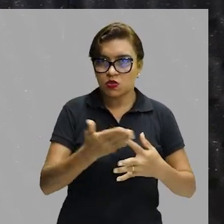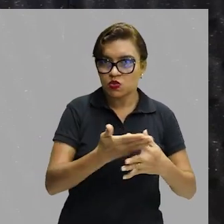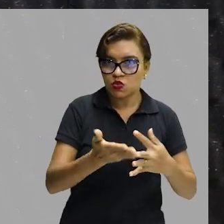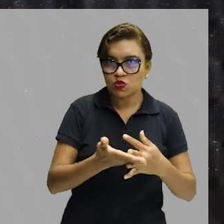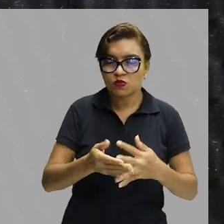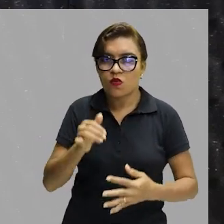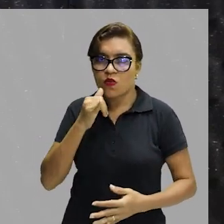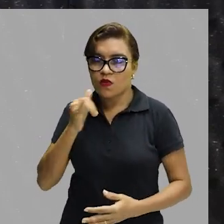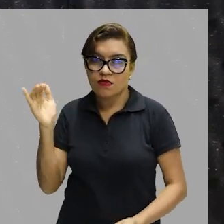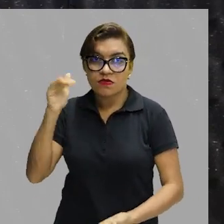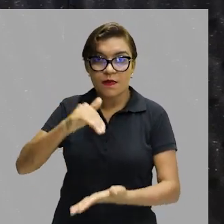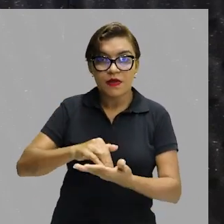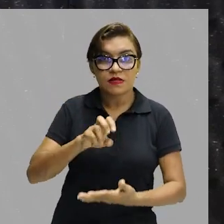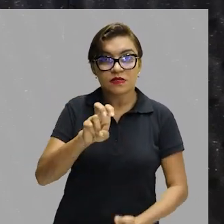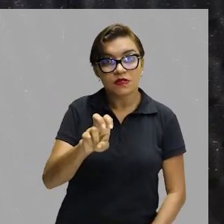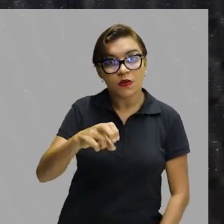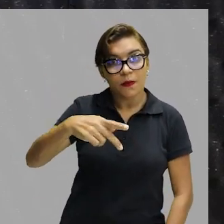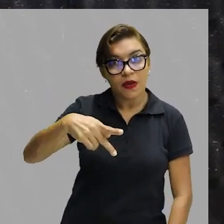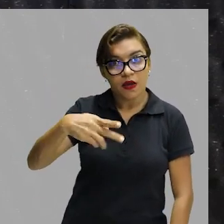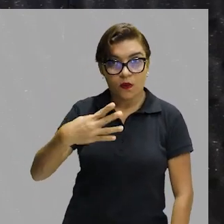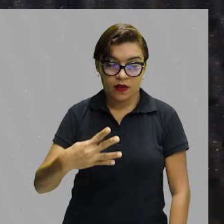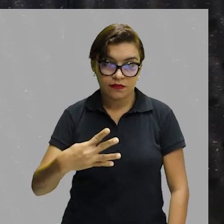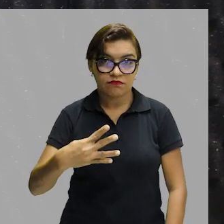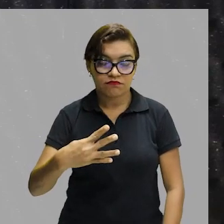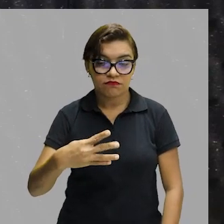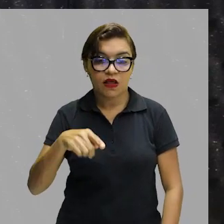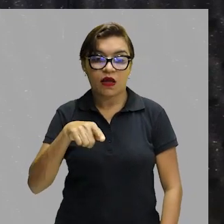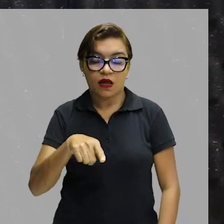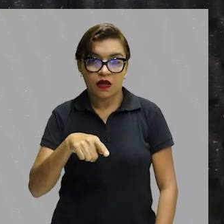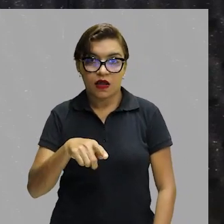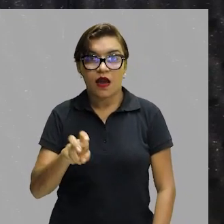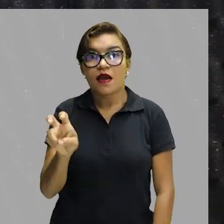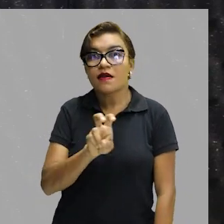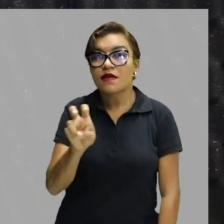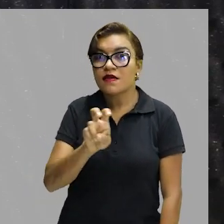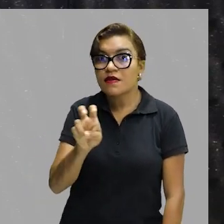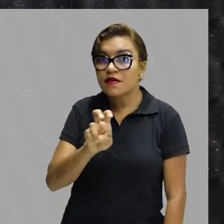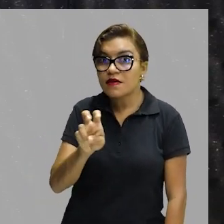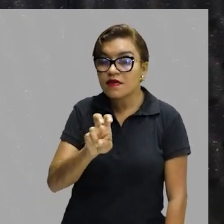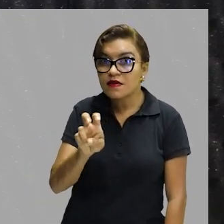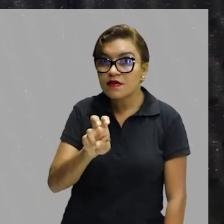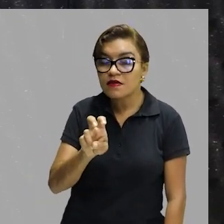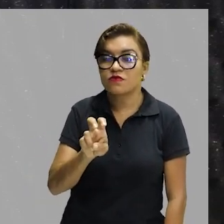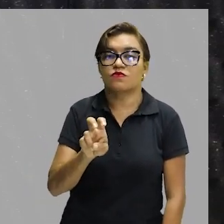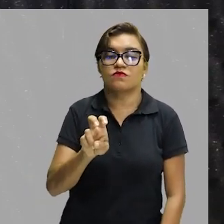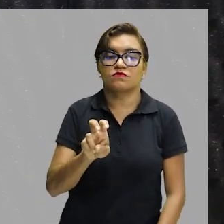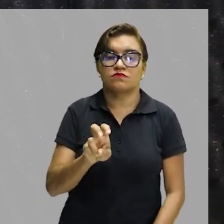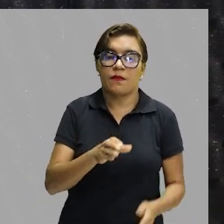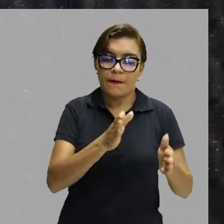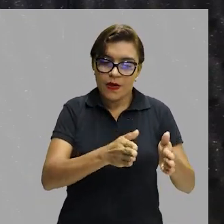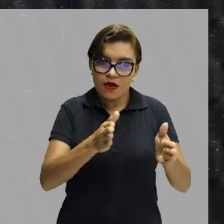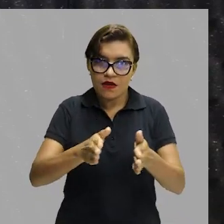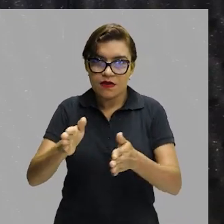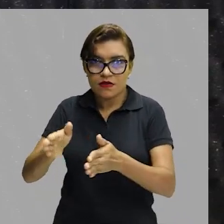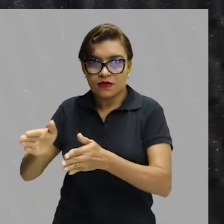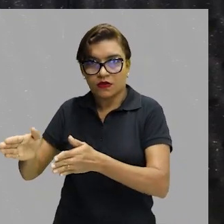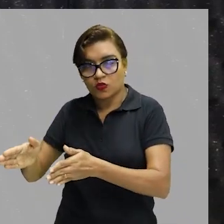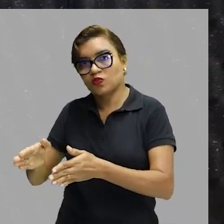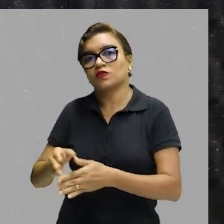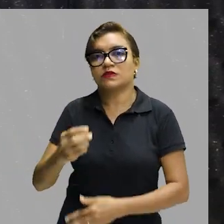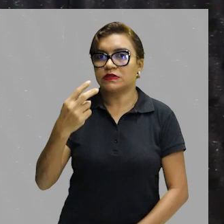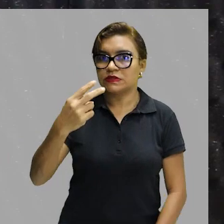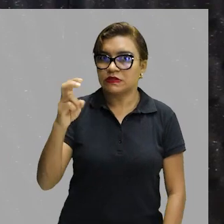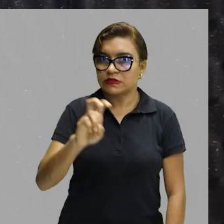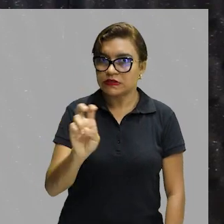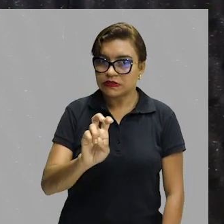no 5P4. Então, quer dizer que ele vai estar no quinto período. Né? O último nível é o nível 5, quinto